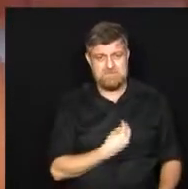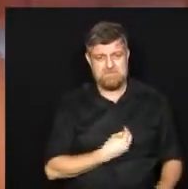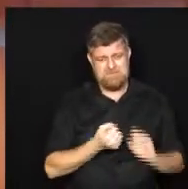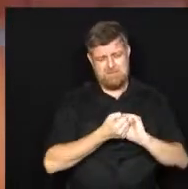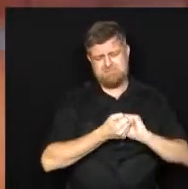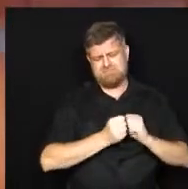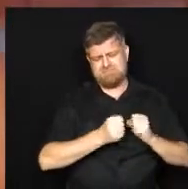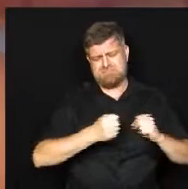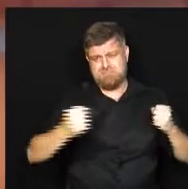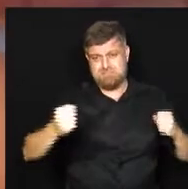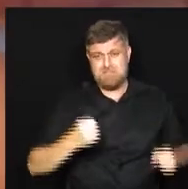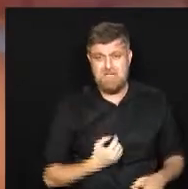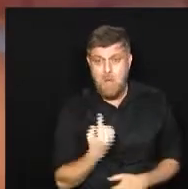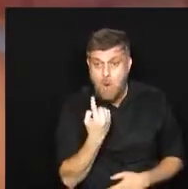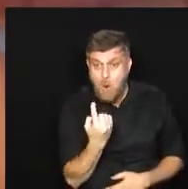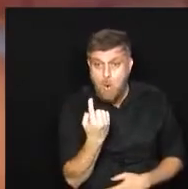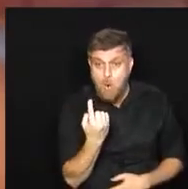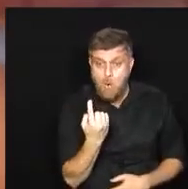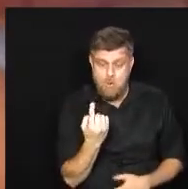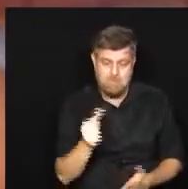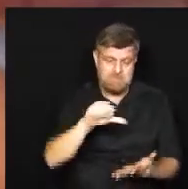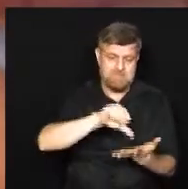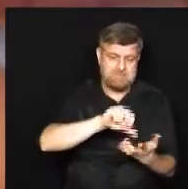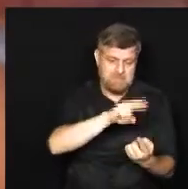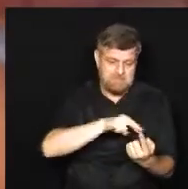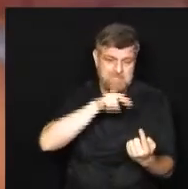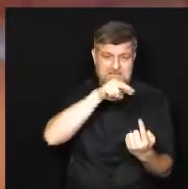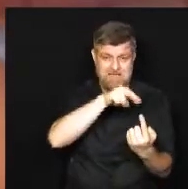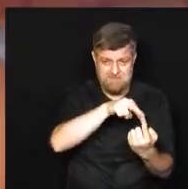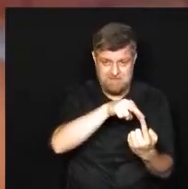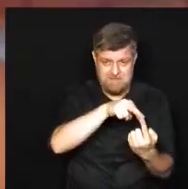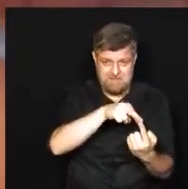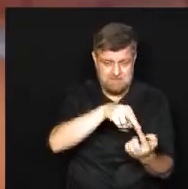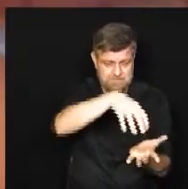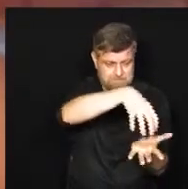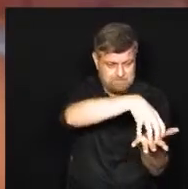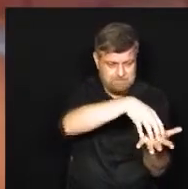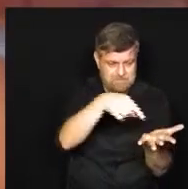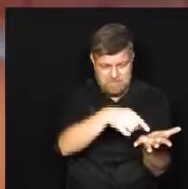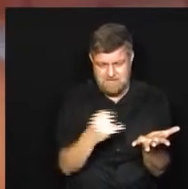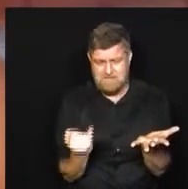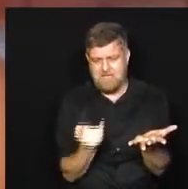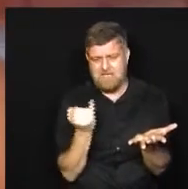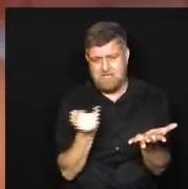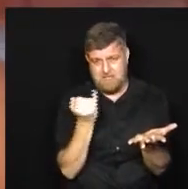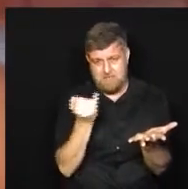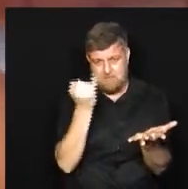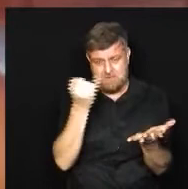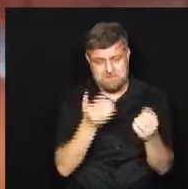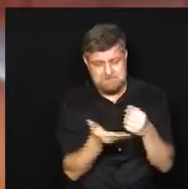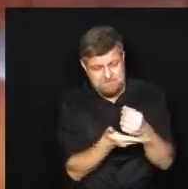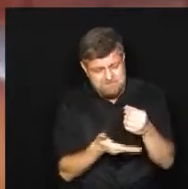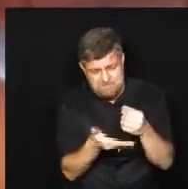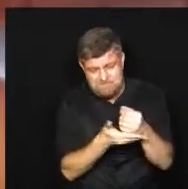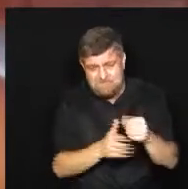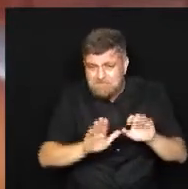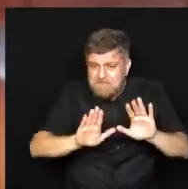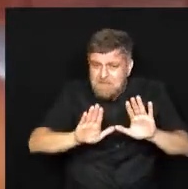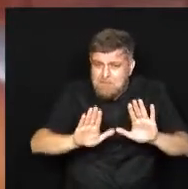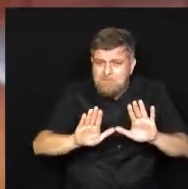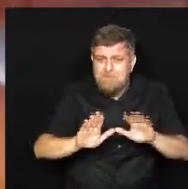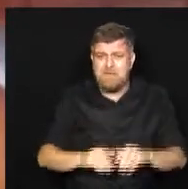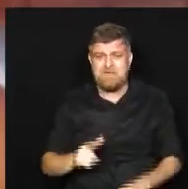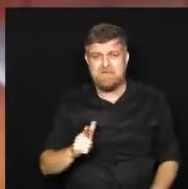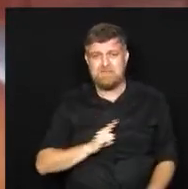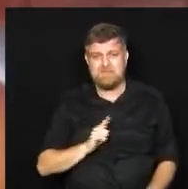porte. Nós temos um centro de referência, que é um centro super importante, que presta um serviço essencial, mas que